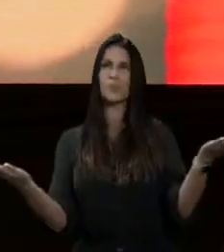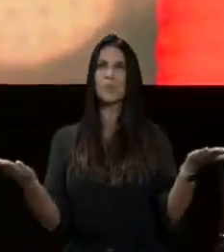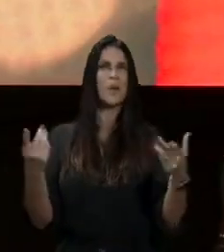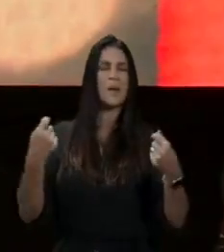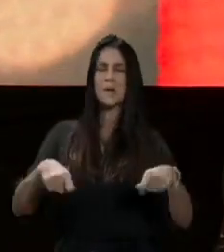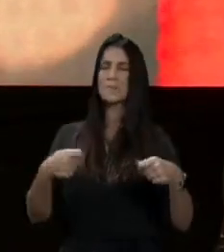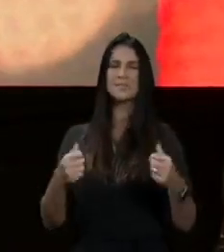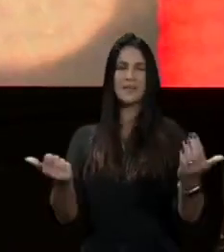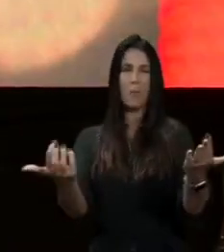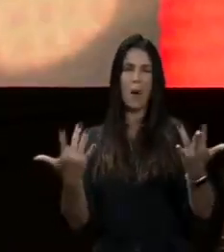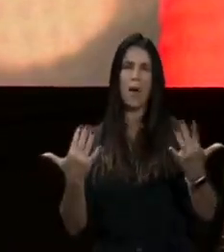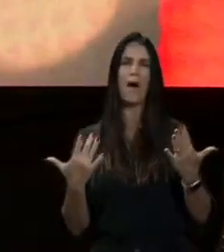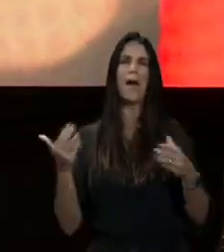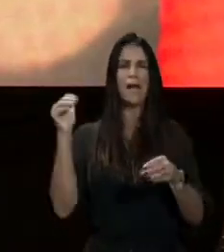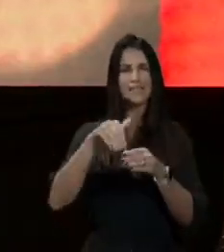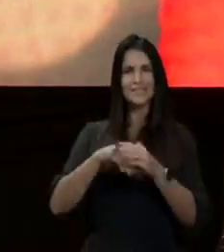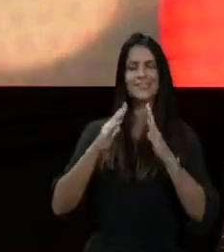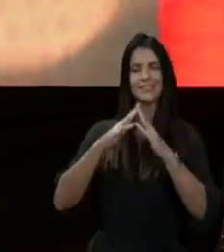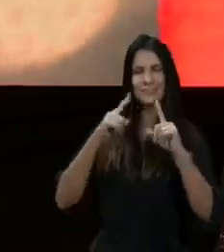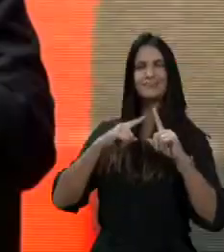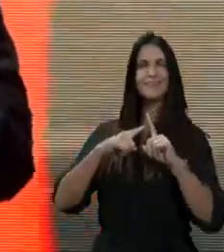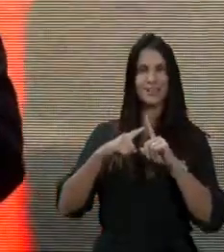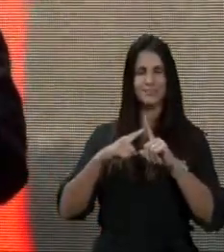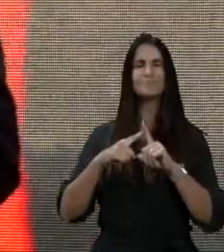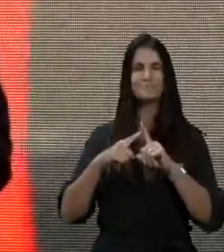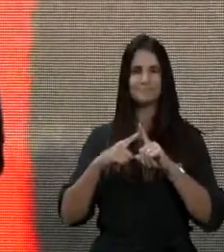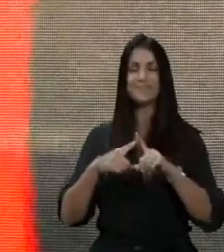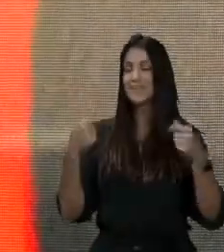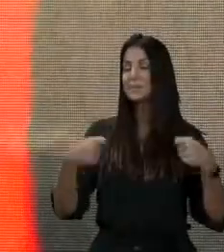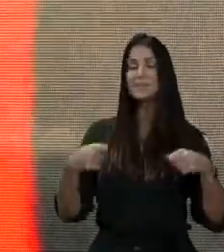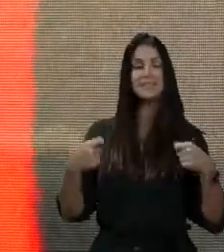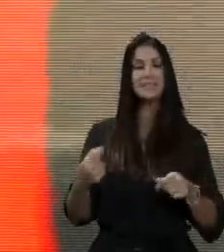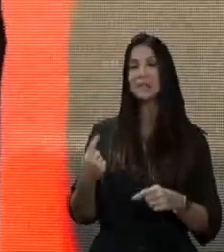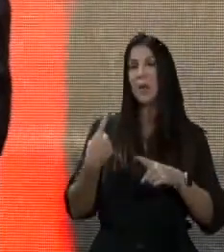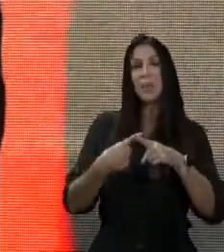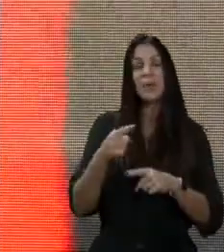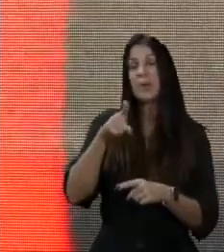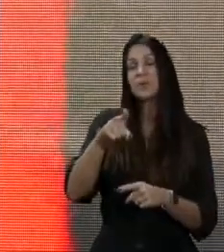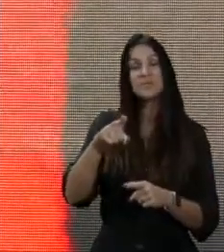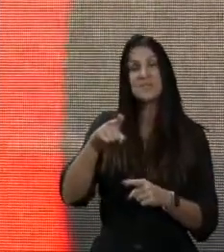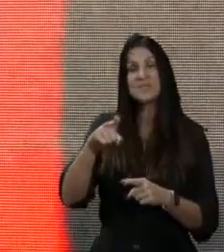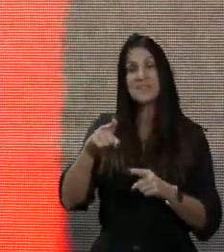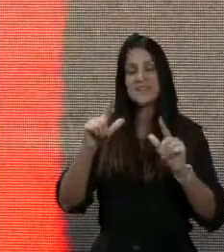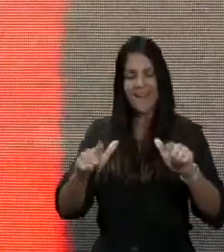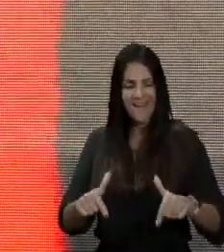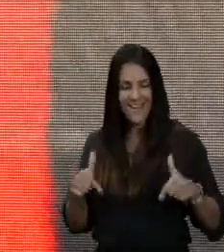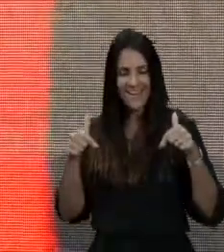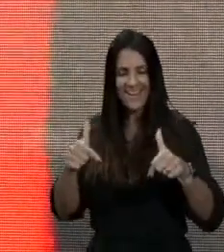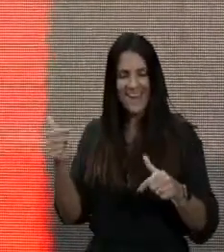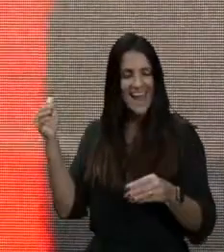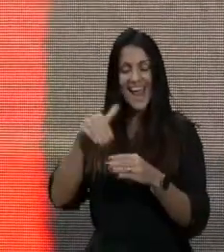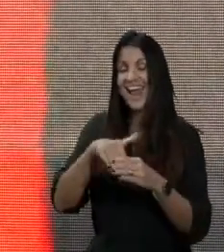você vem aqui escutou a palavra dessa e muito a sua história muda sua forma de trabalhar porque no mundo que a gente escuta